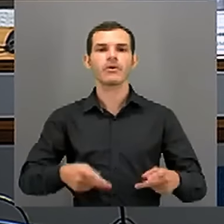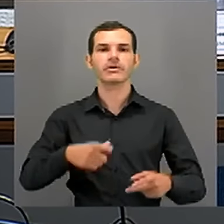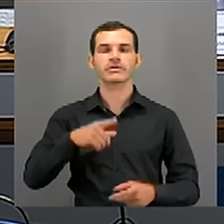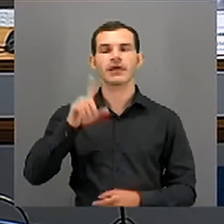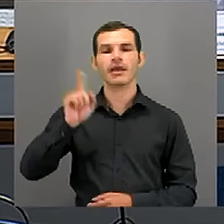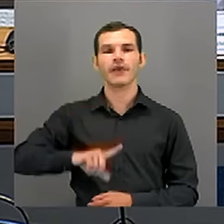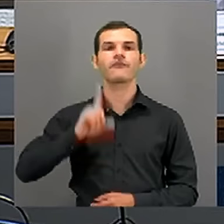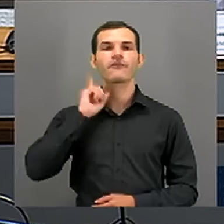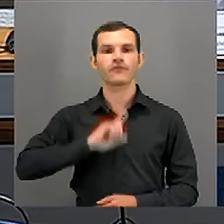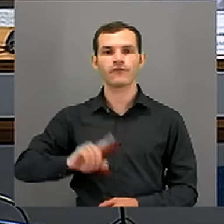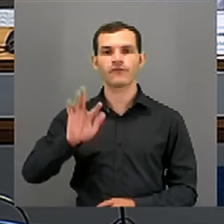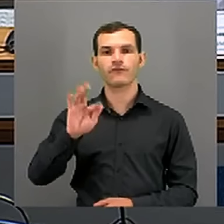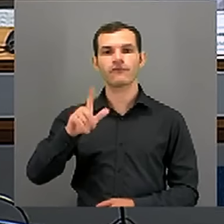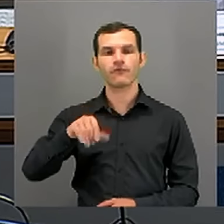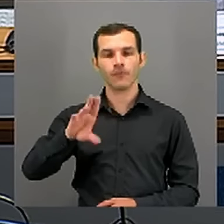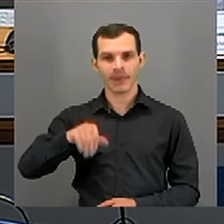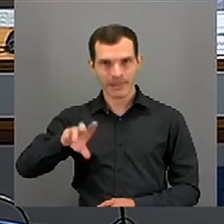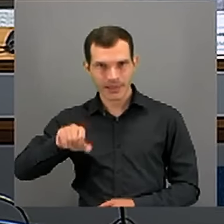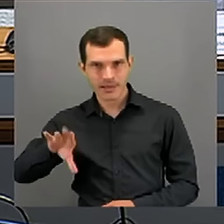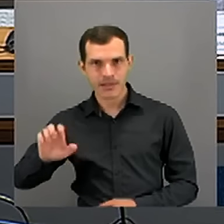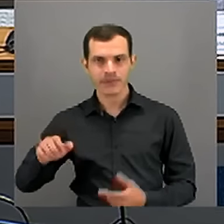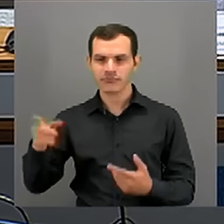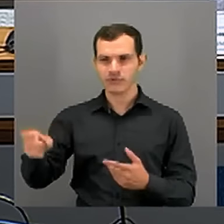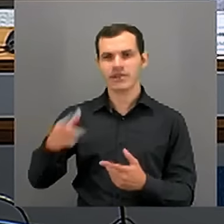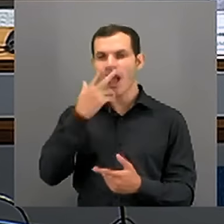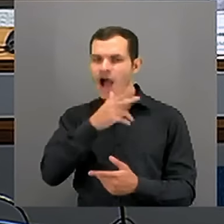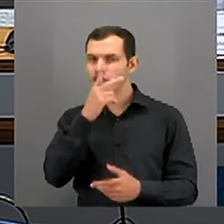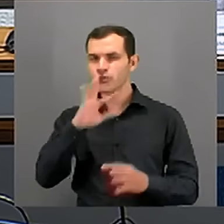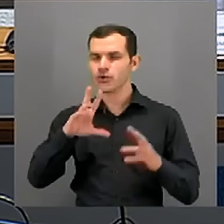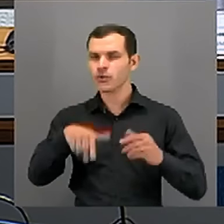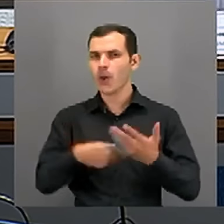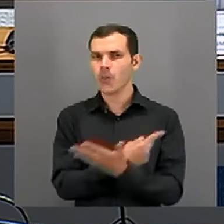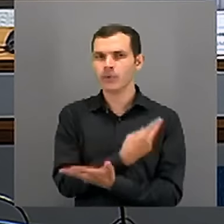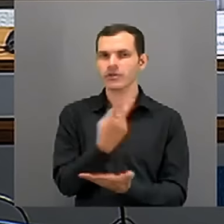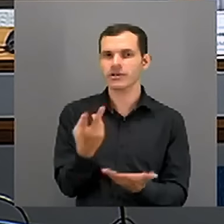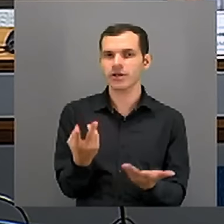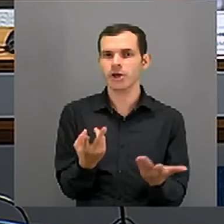que todos esses fatos foram coincidência ou o senhor concorda que houve